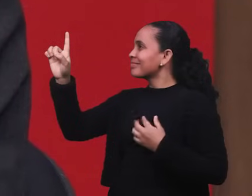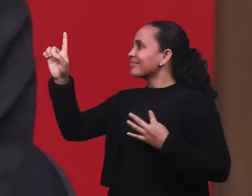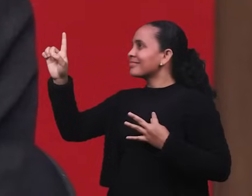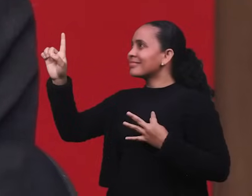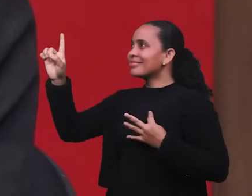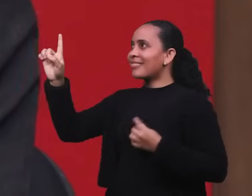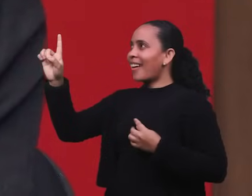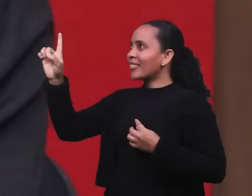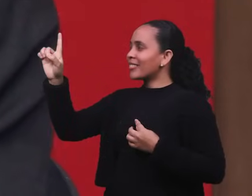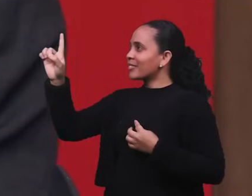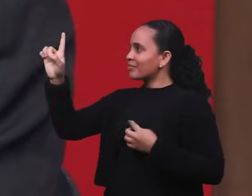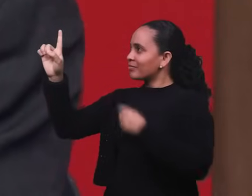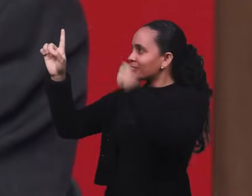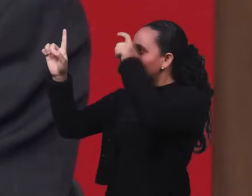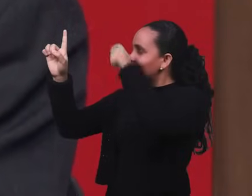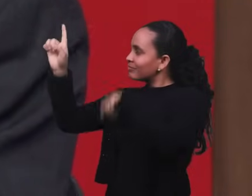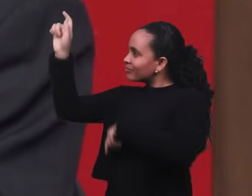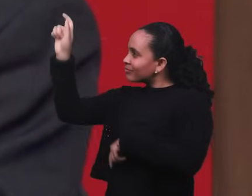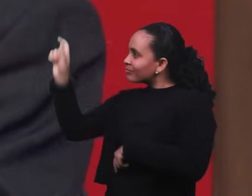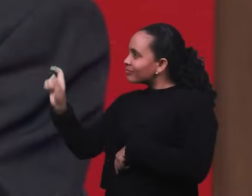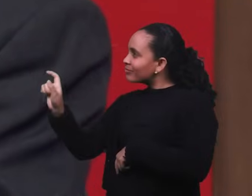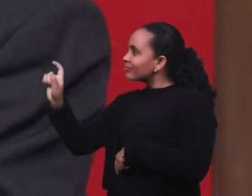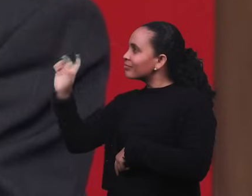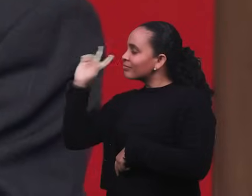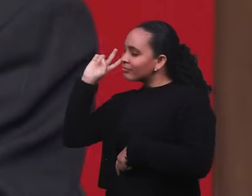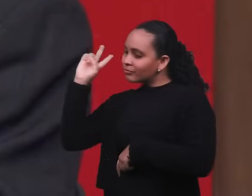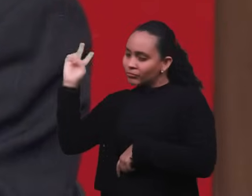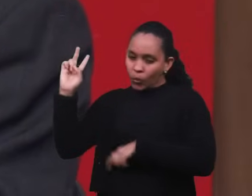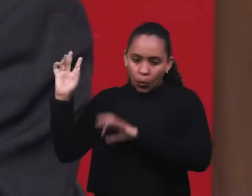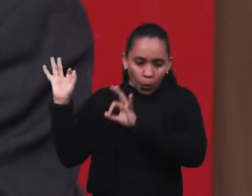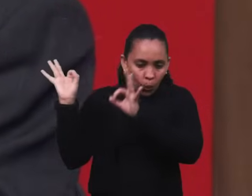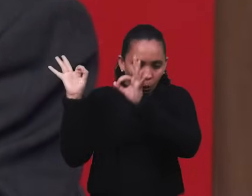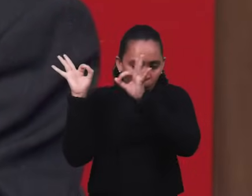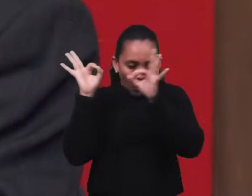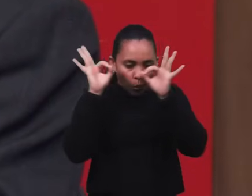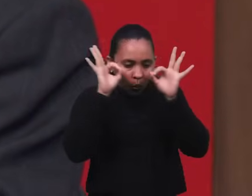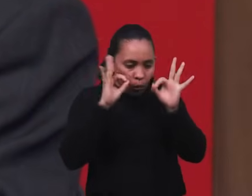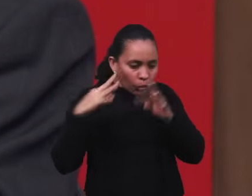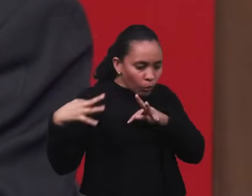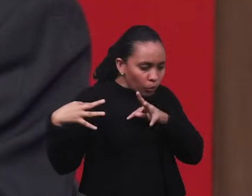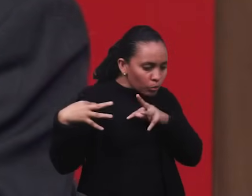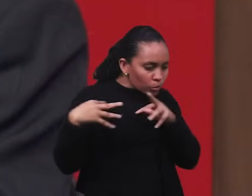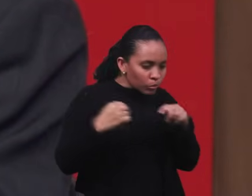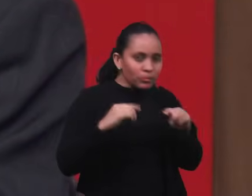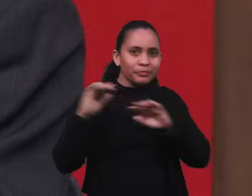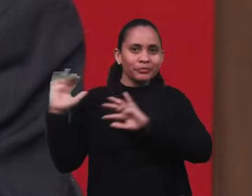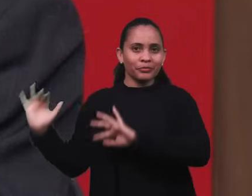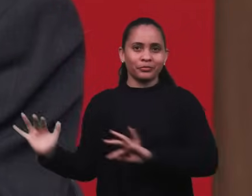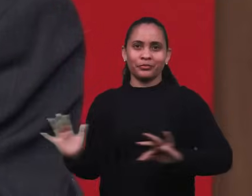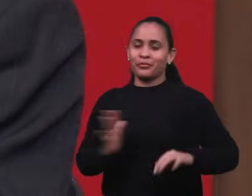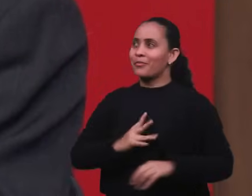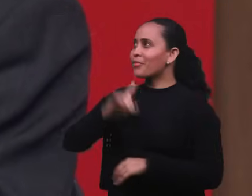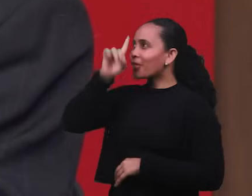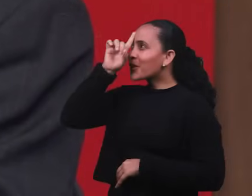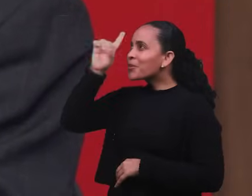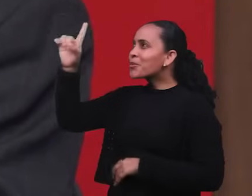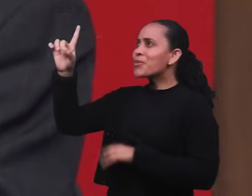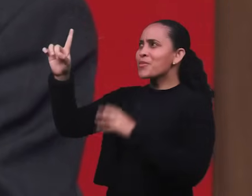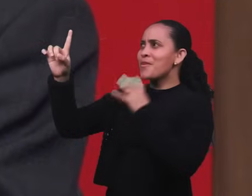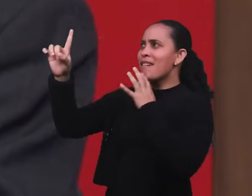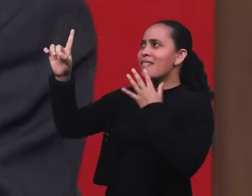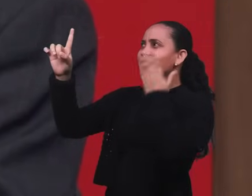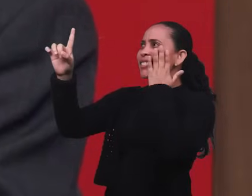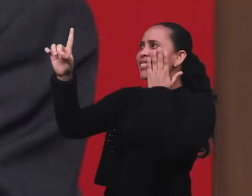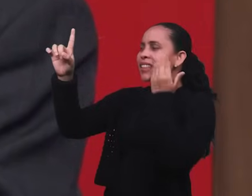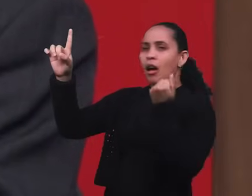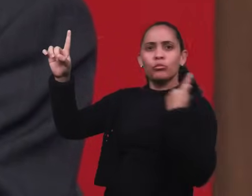nada escapa dos olhos do Senhor. O Senhor, ele pode contemplar tudo. Deus conhece tudo. E